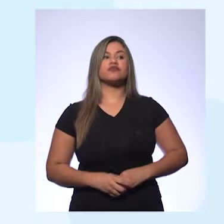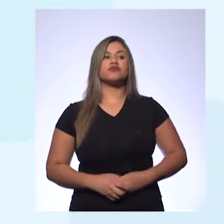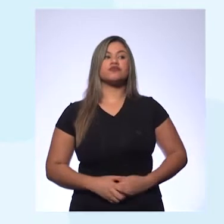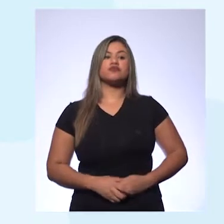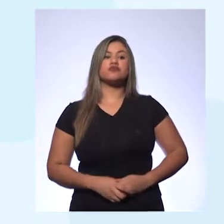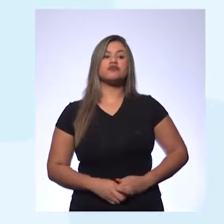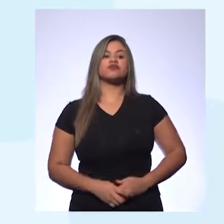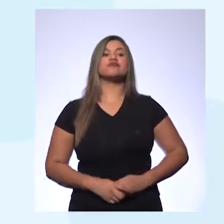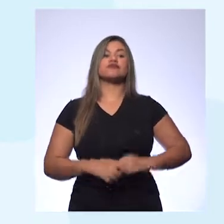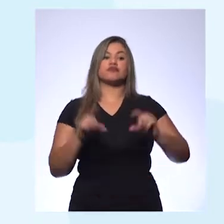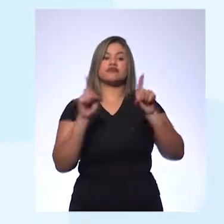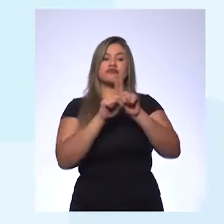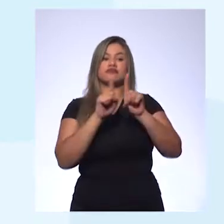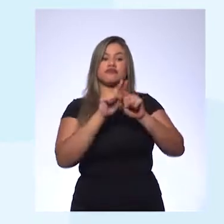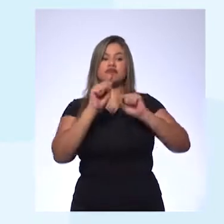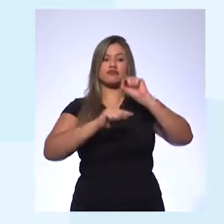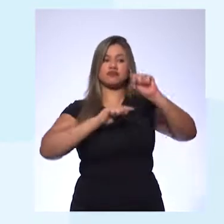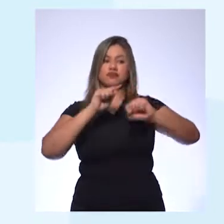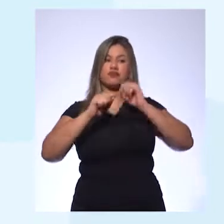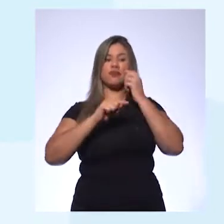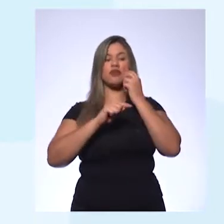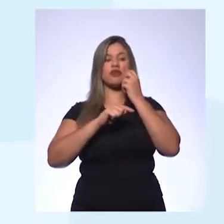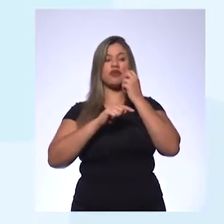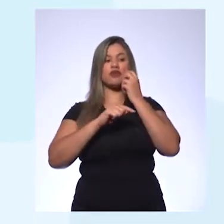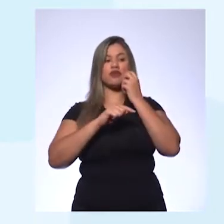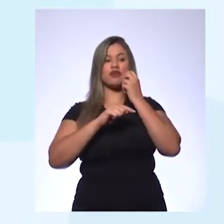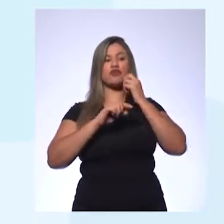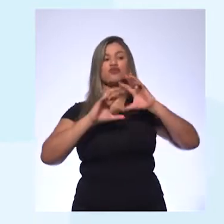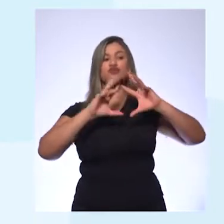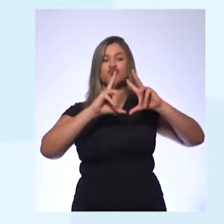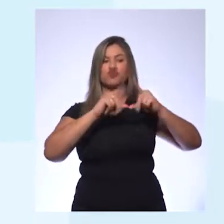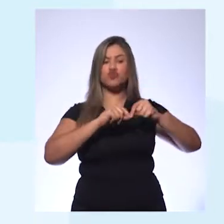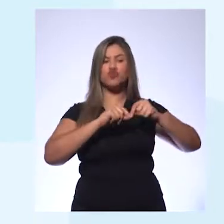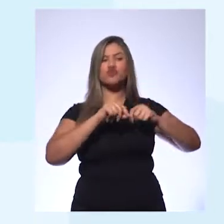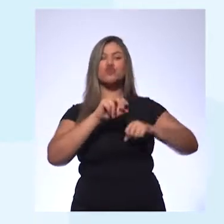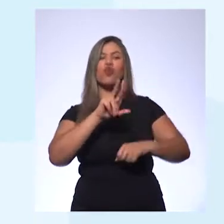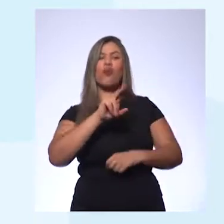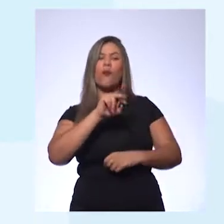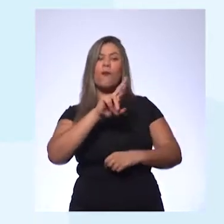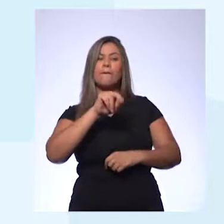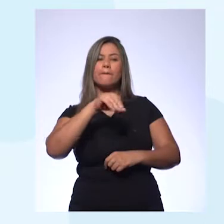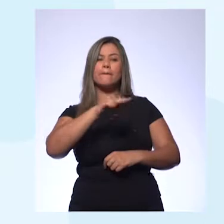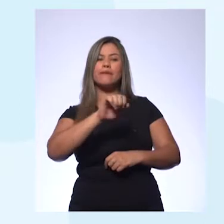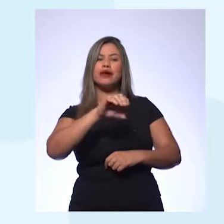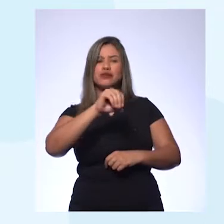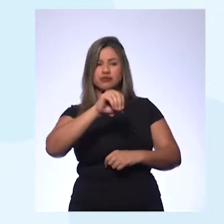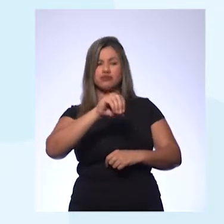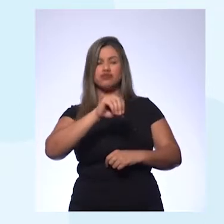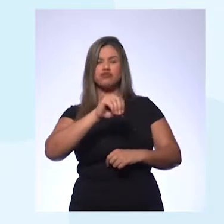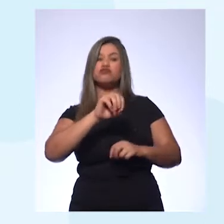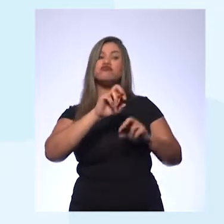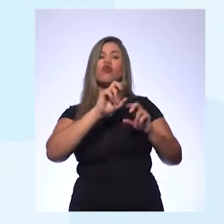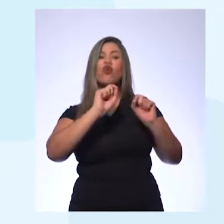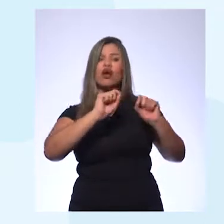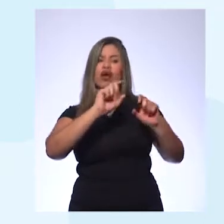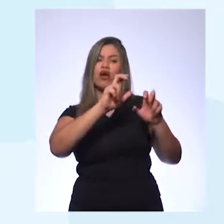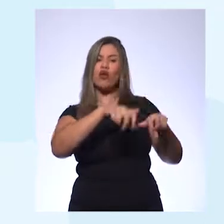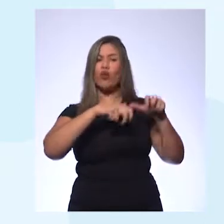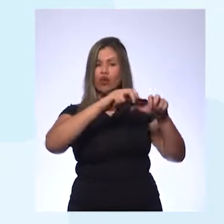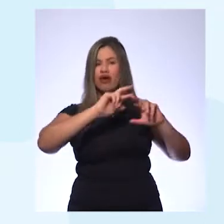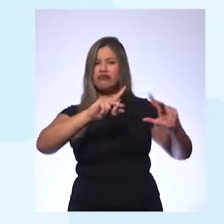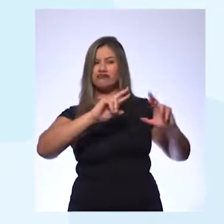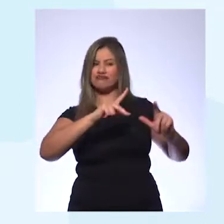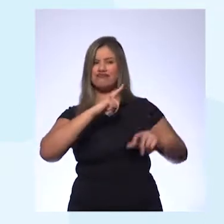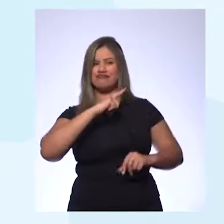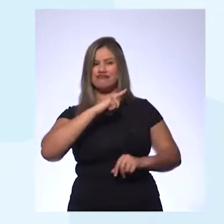cidade logo vem aí a relação com Urbano tudo que é urbano que é diferente de Rural o comércio o que